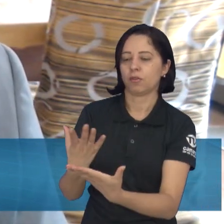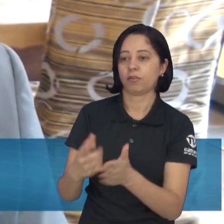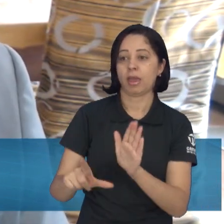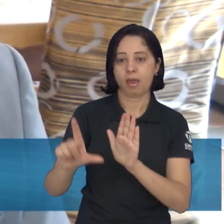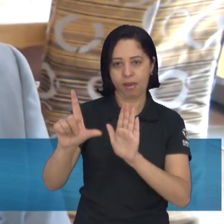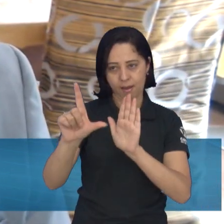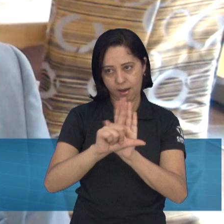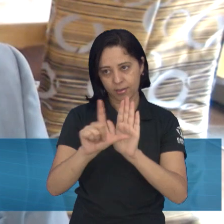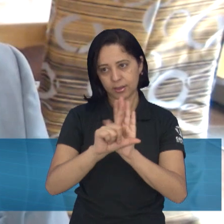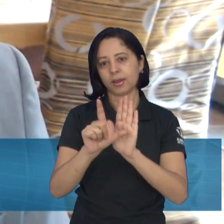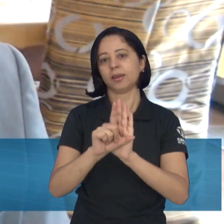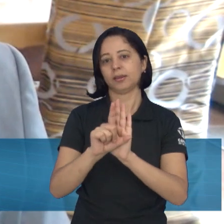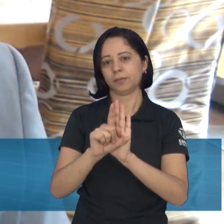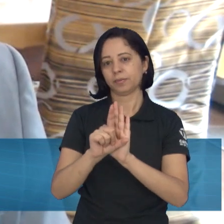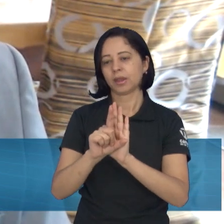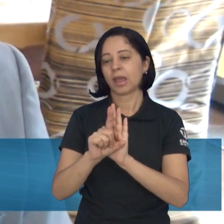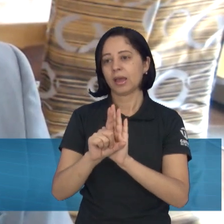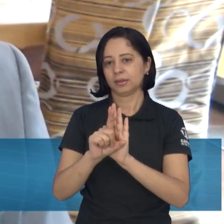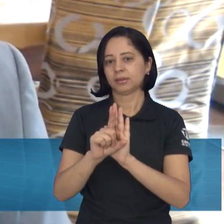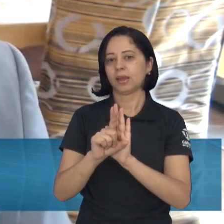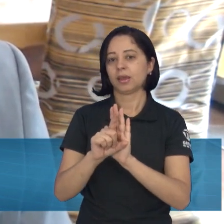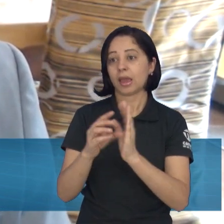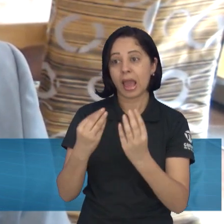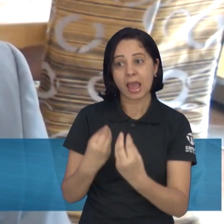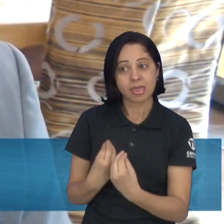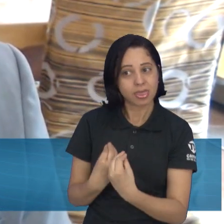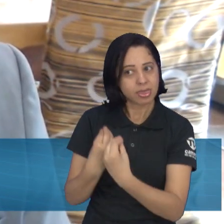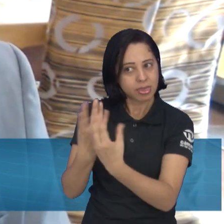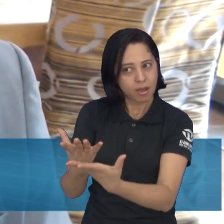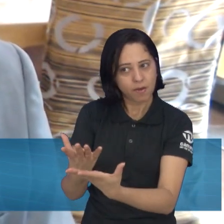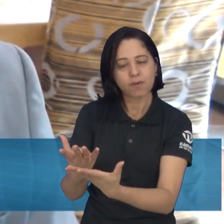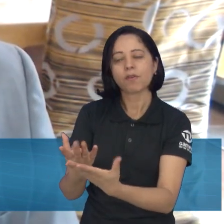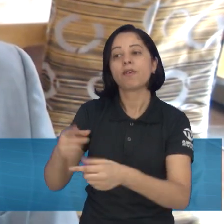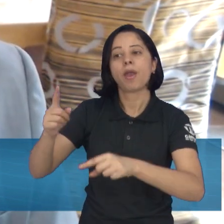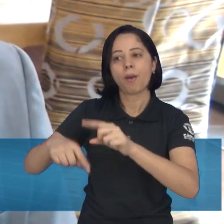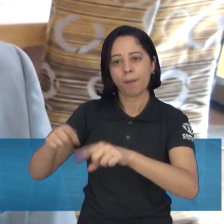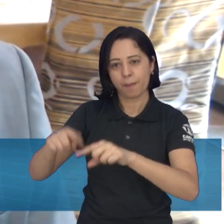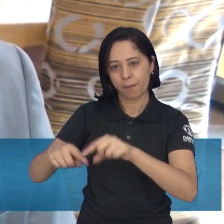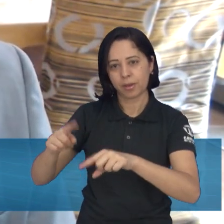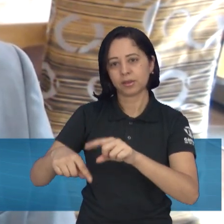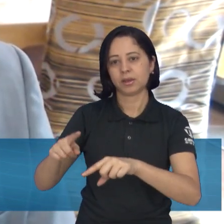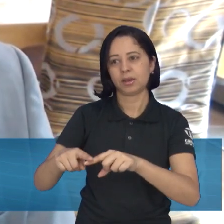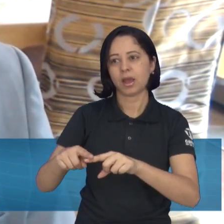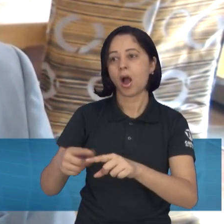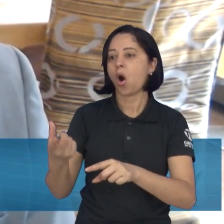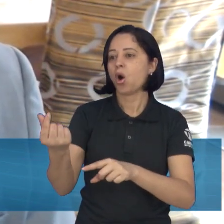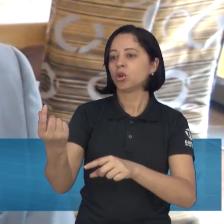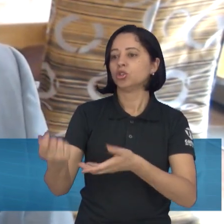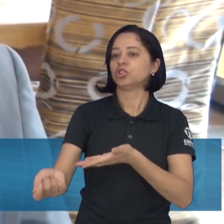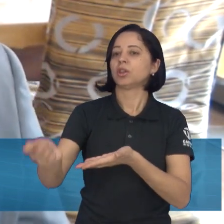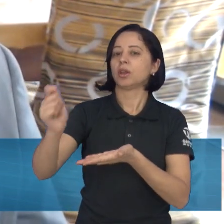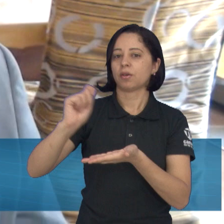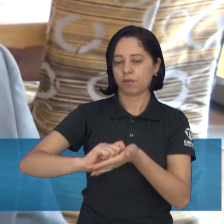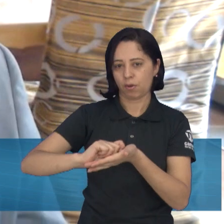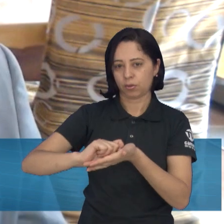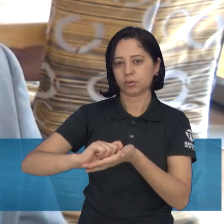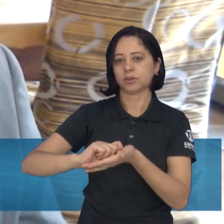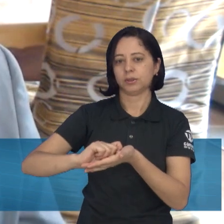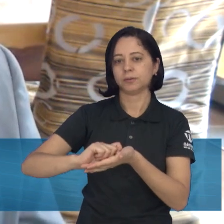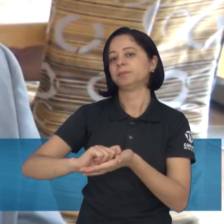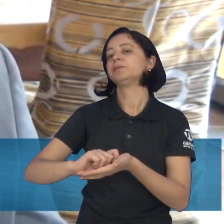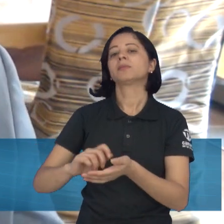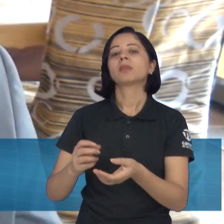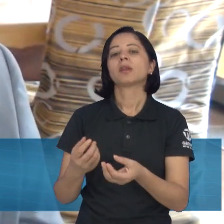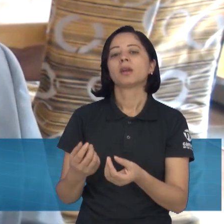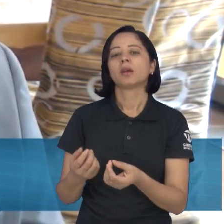então, essa semana para exercer o direito de arrependimento. Exercendo esse direito, a pessoa pode